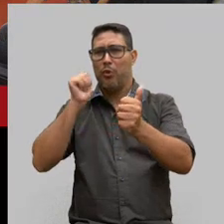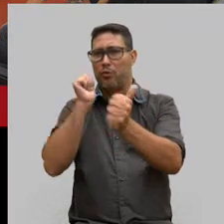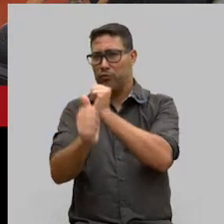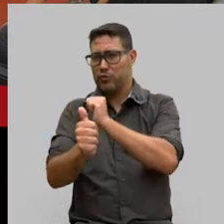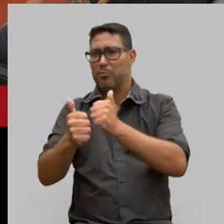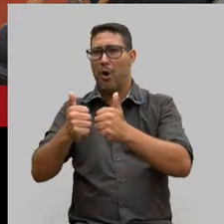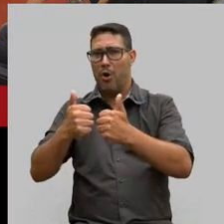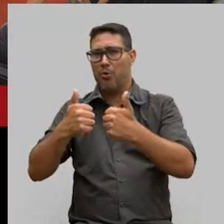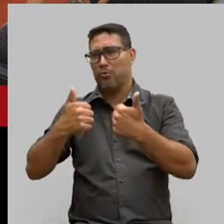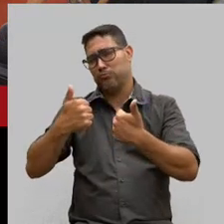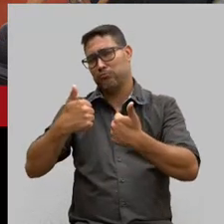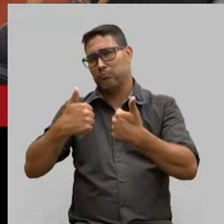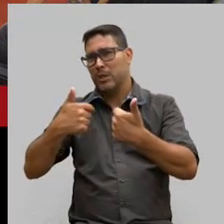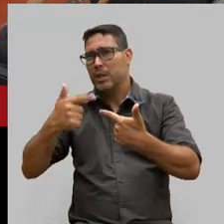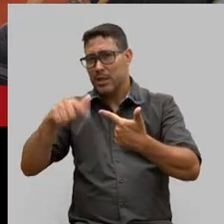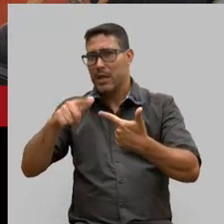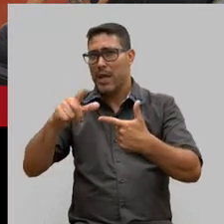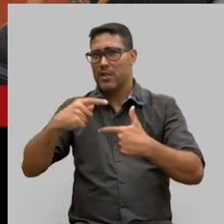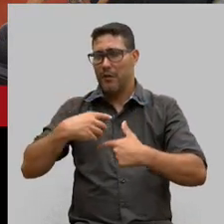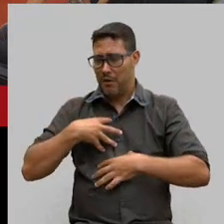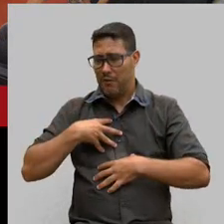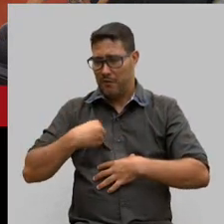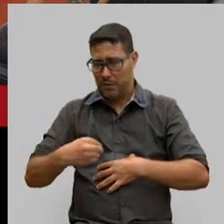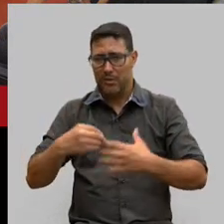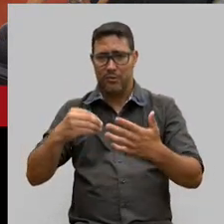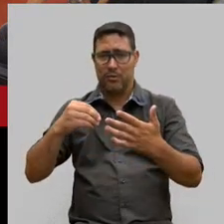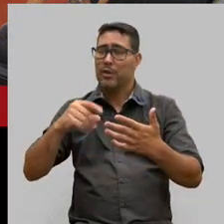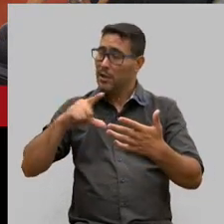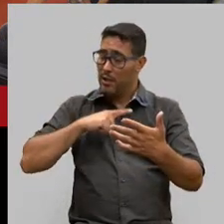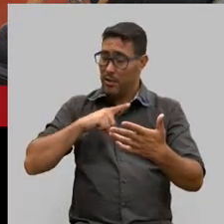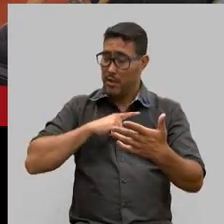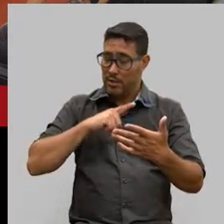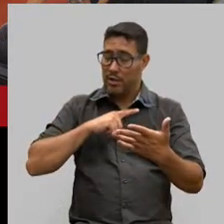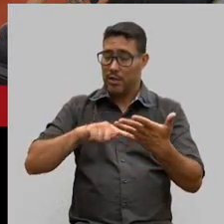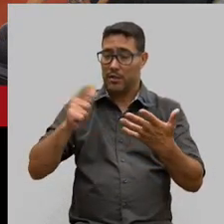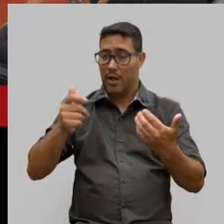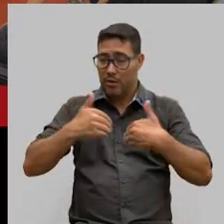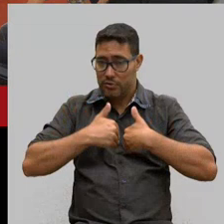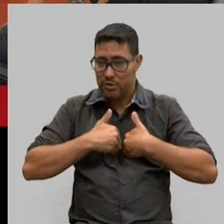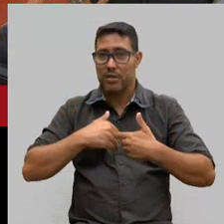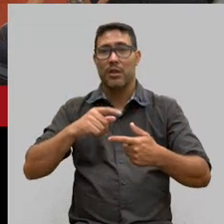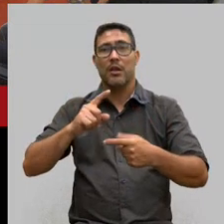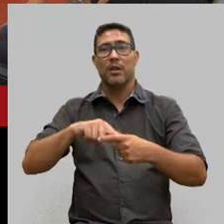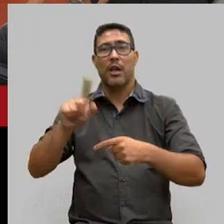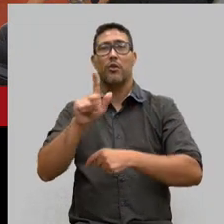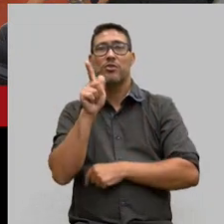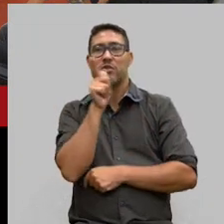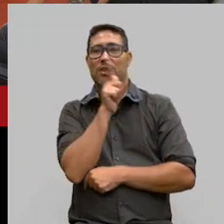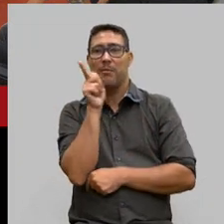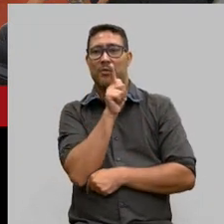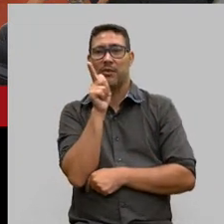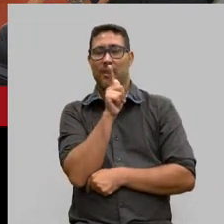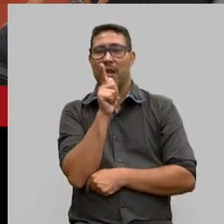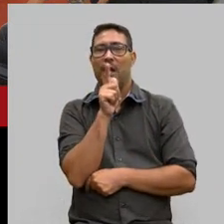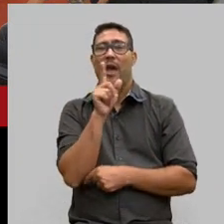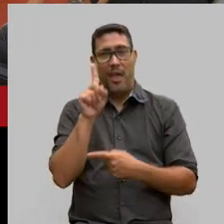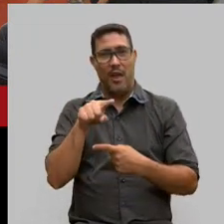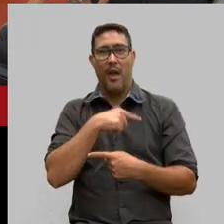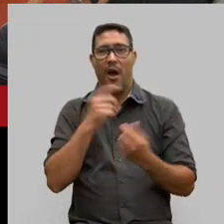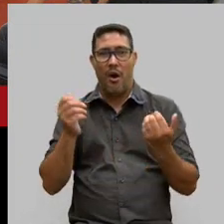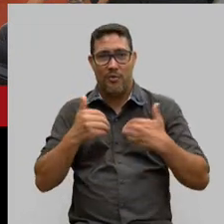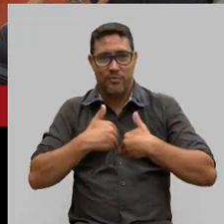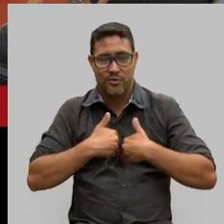time de futebol de filhos e e tem filhos autis são dois né Gustavo Os Gêmeos e ele e a doutora